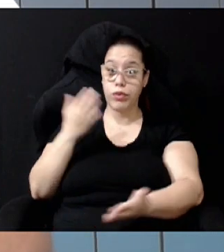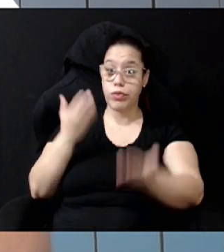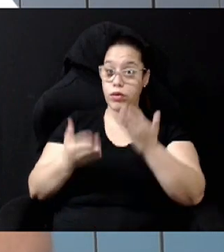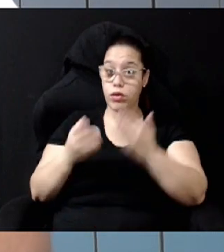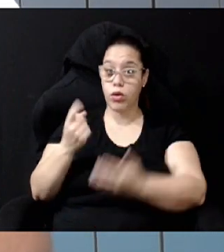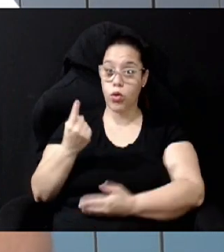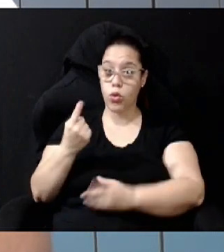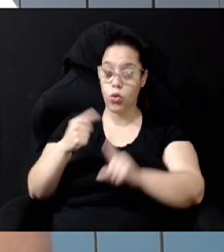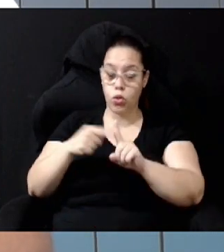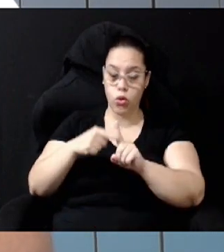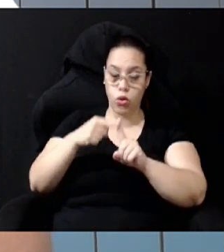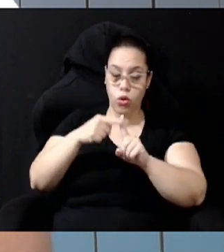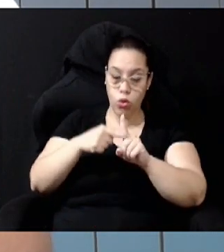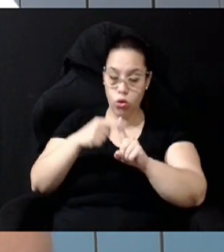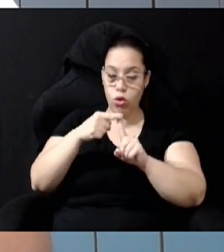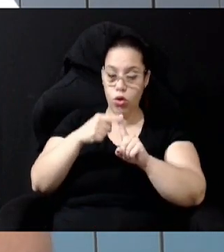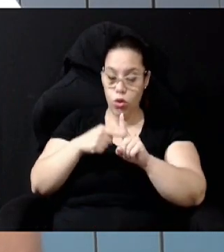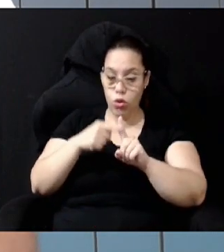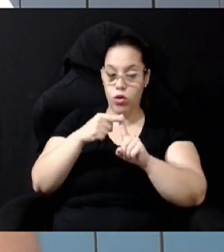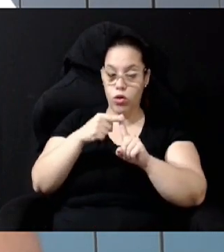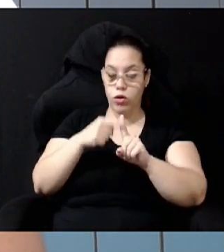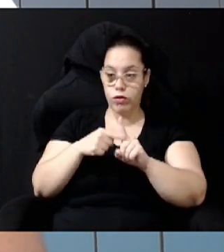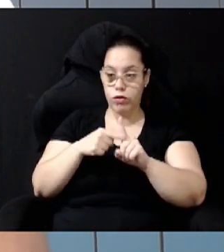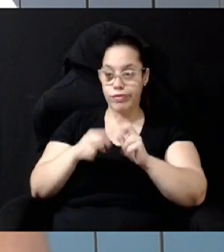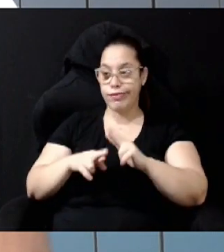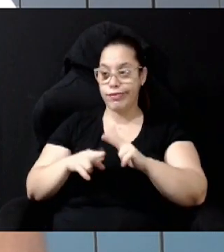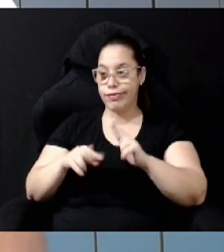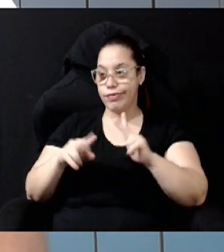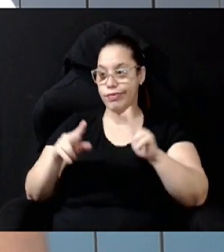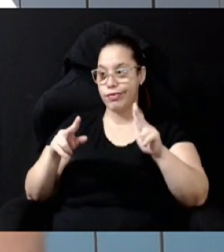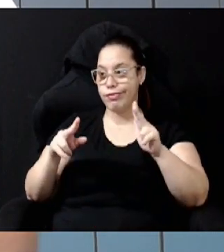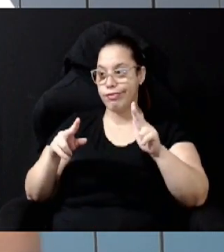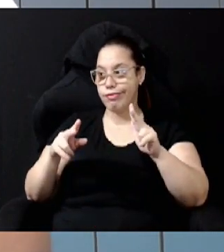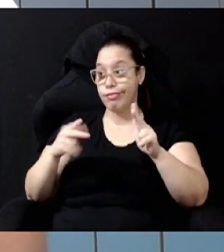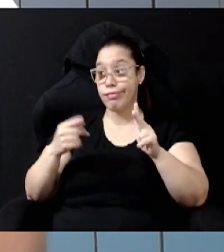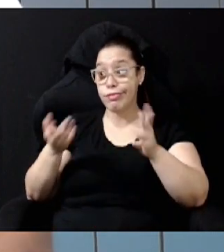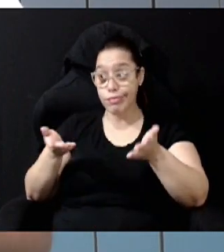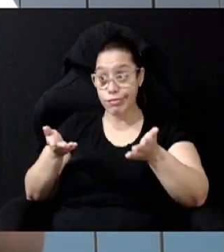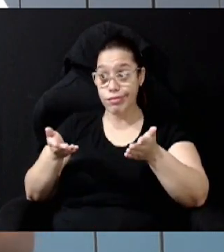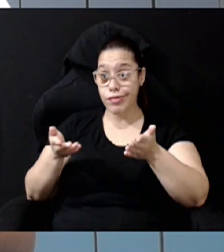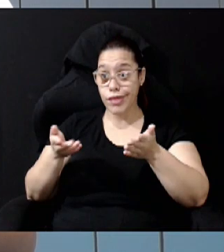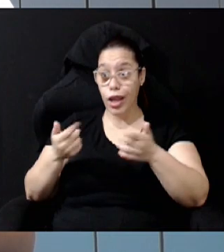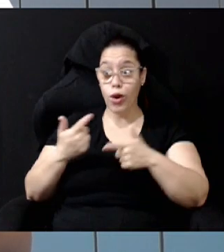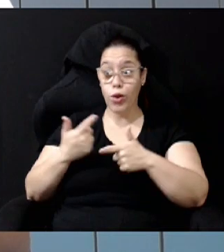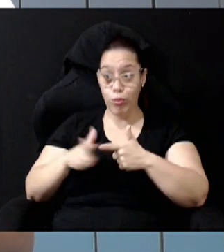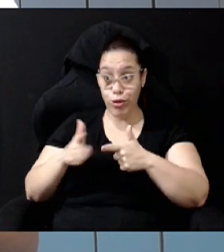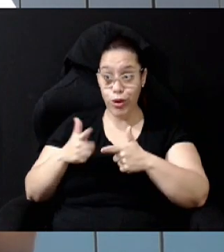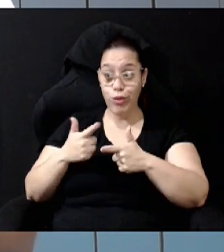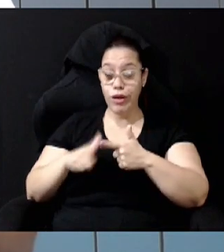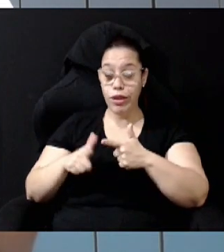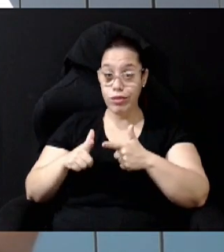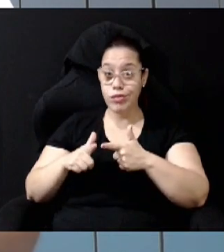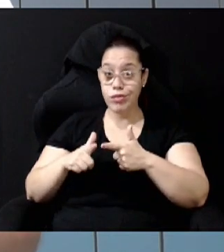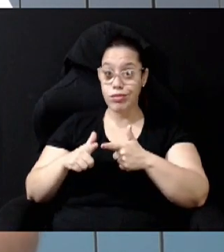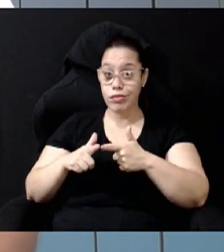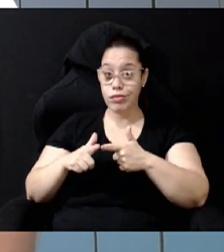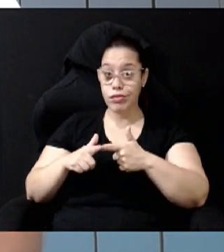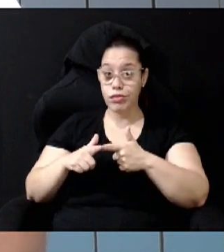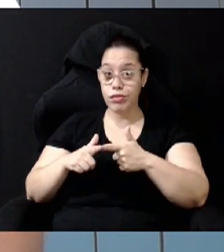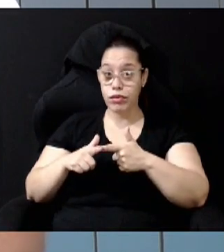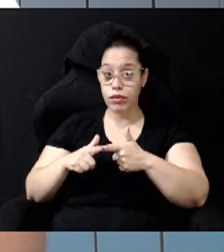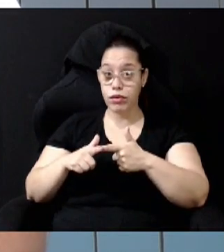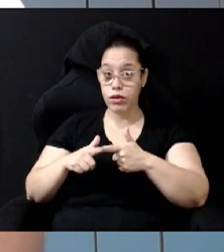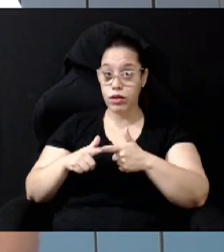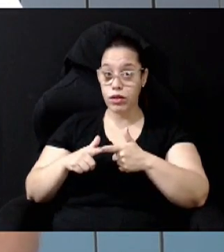pouco de diferença climática. Então, isso é um problema, né? Nós temos ali uma ilha de calor. Essa necessidade que se